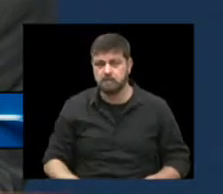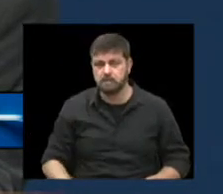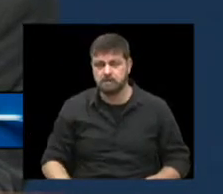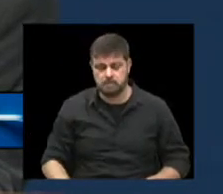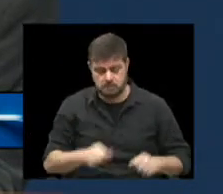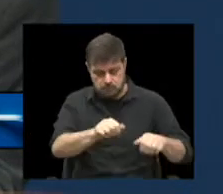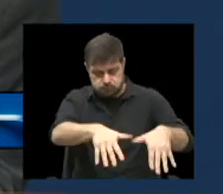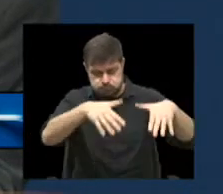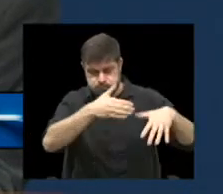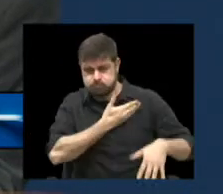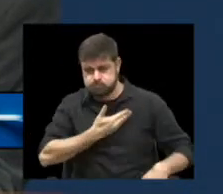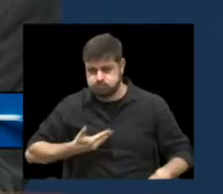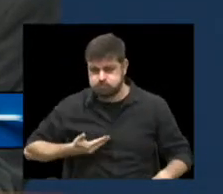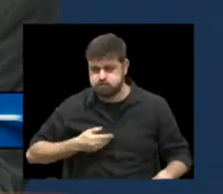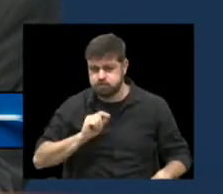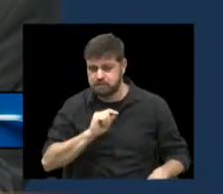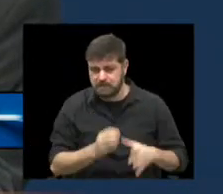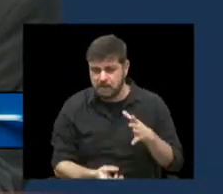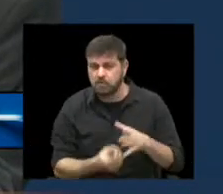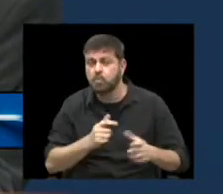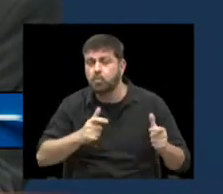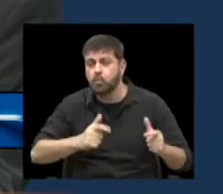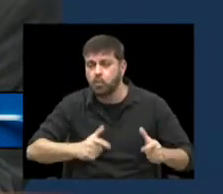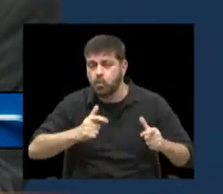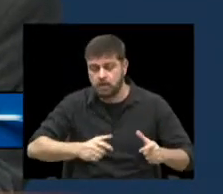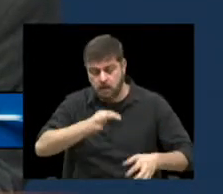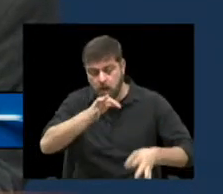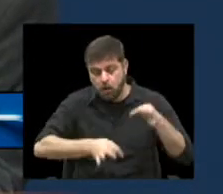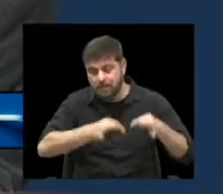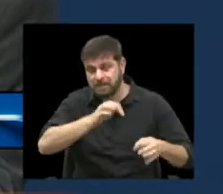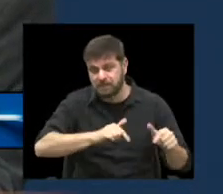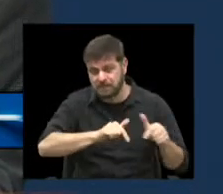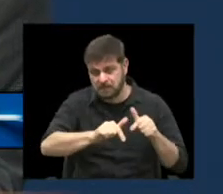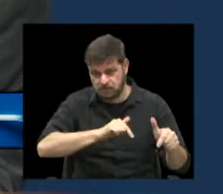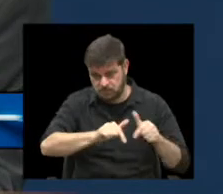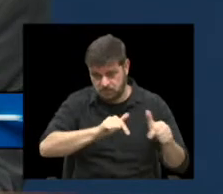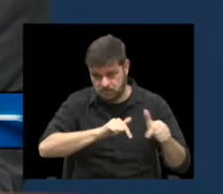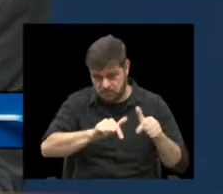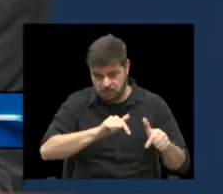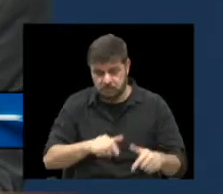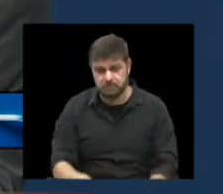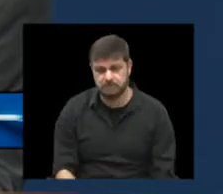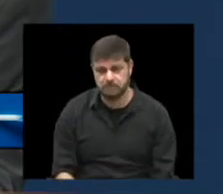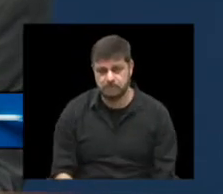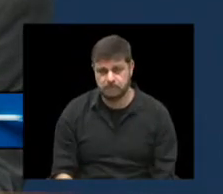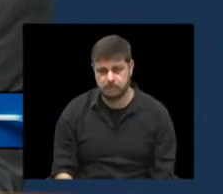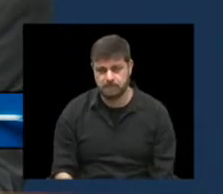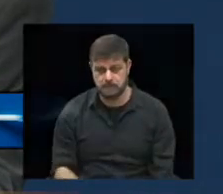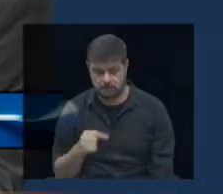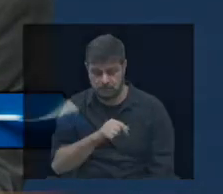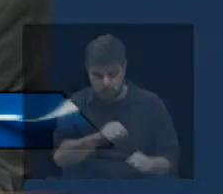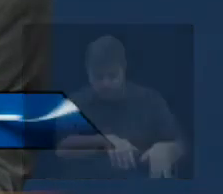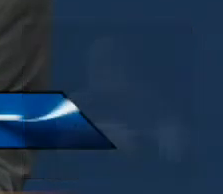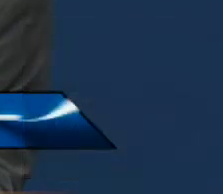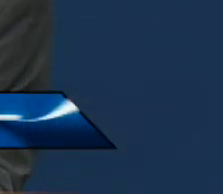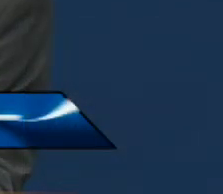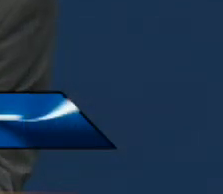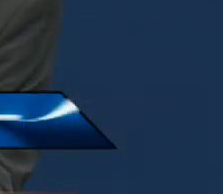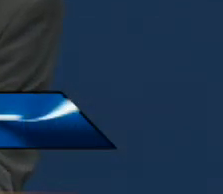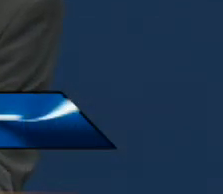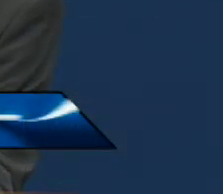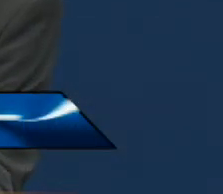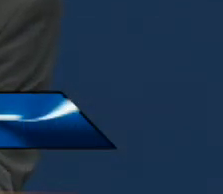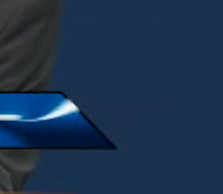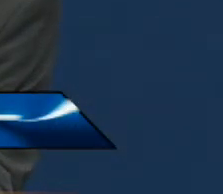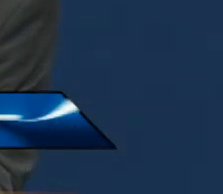pública realizada no Tribunal Regional do Trabalho, na 15ª Região, uma audiência pública que faz